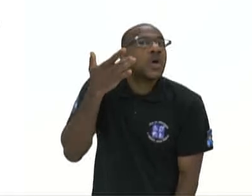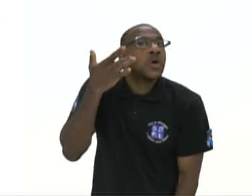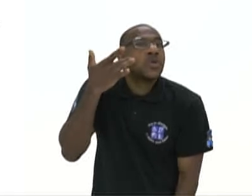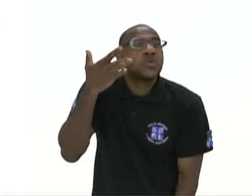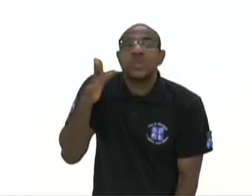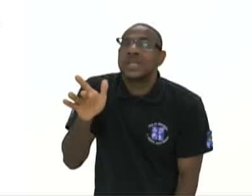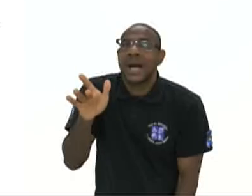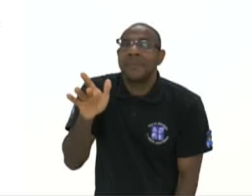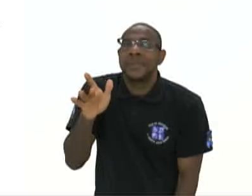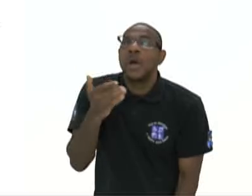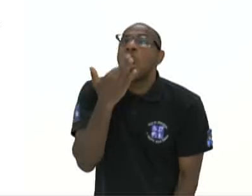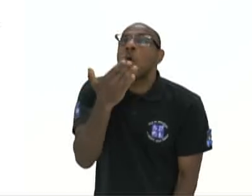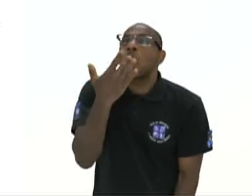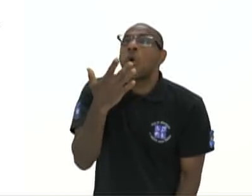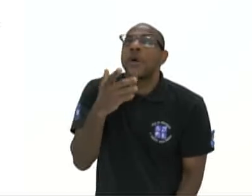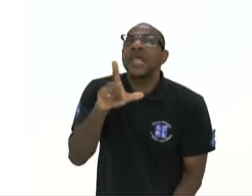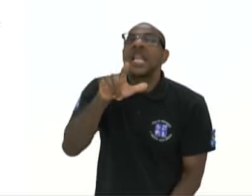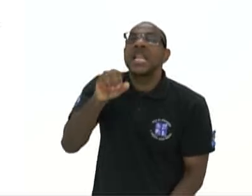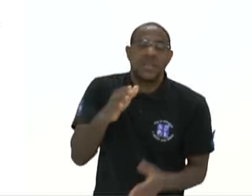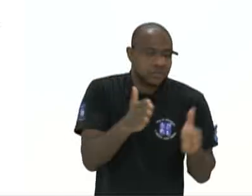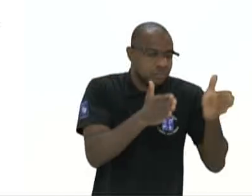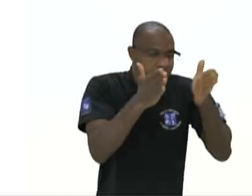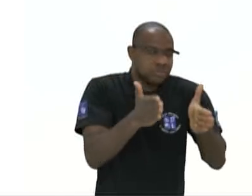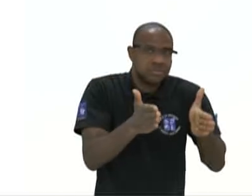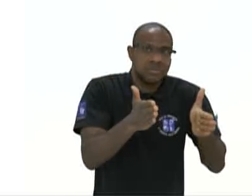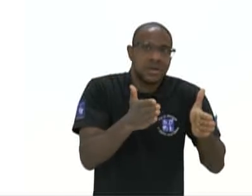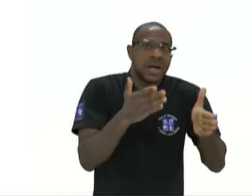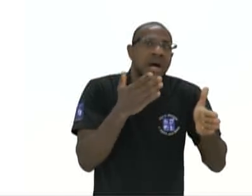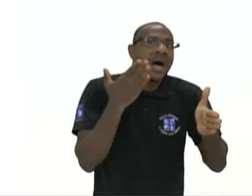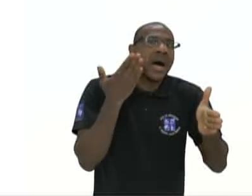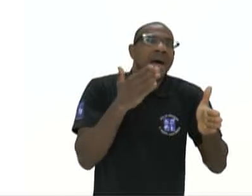as lixeiras por coleta seletiva.